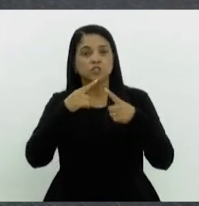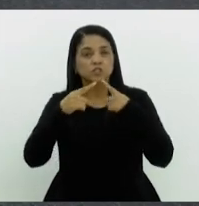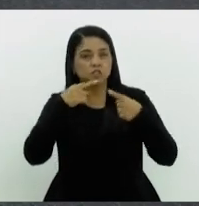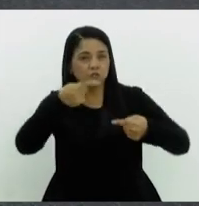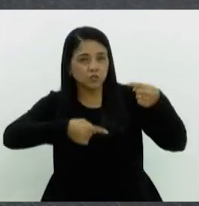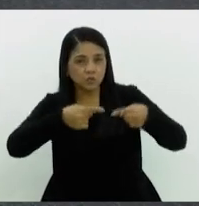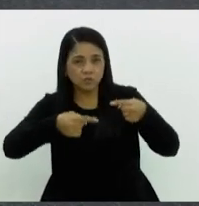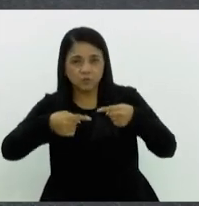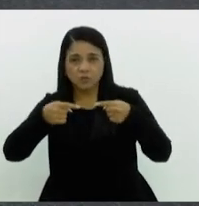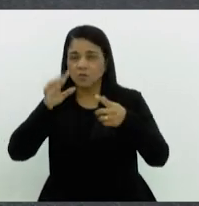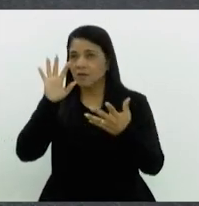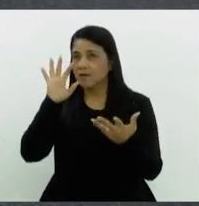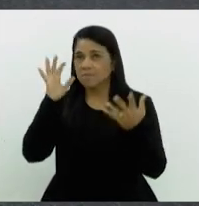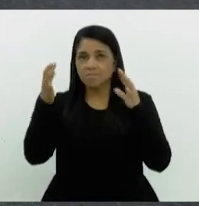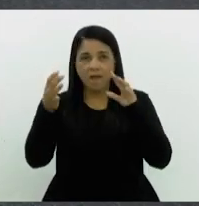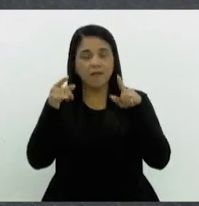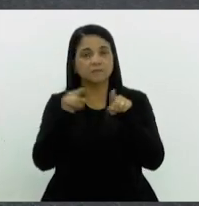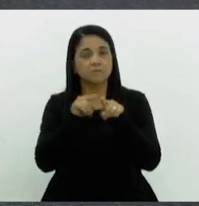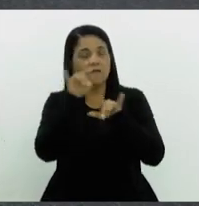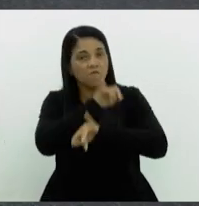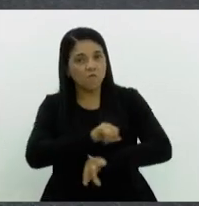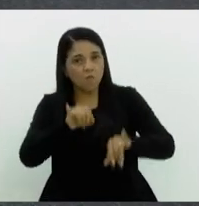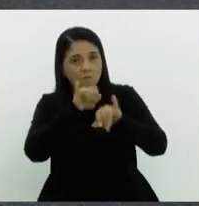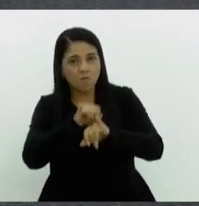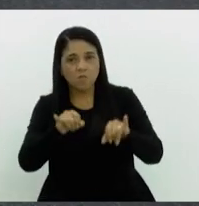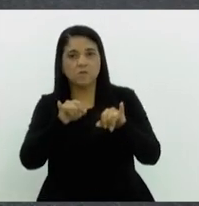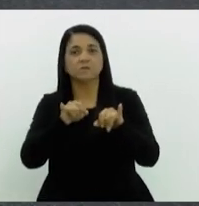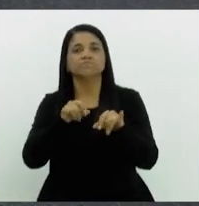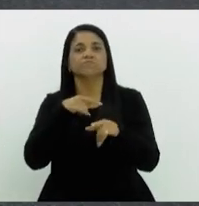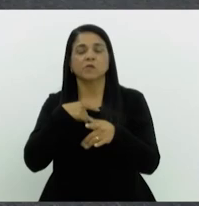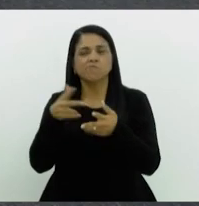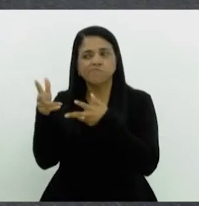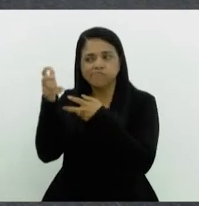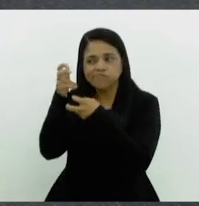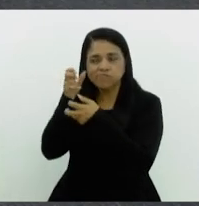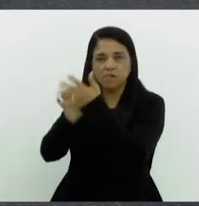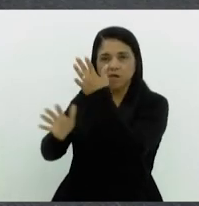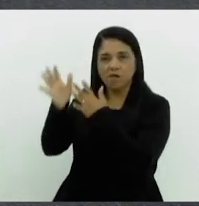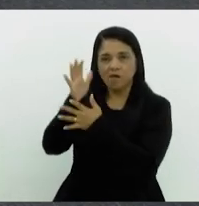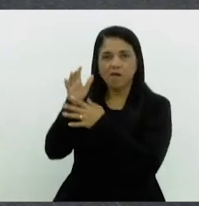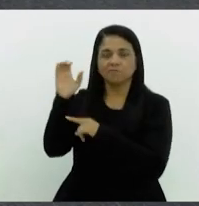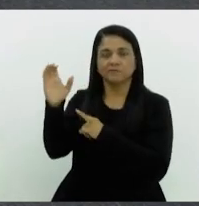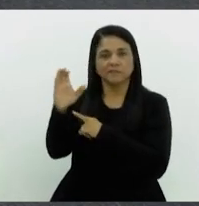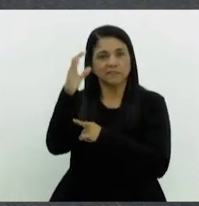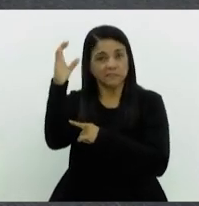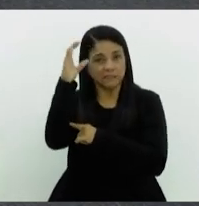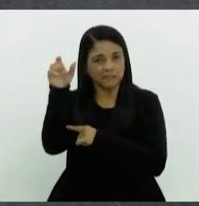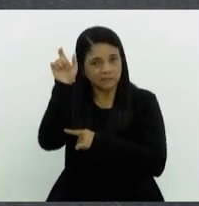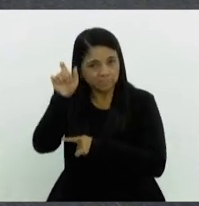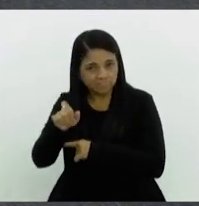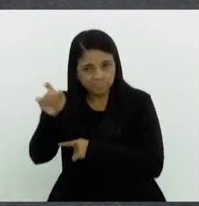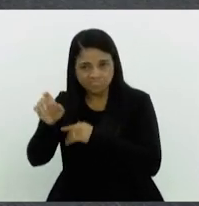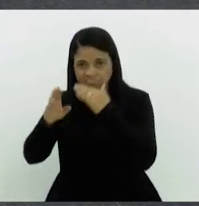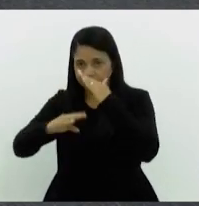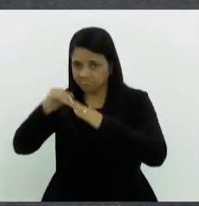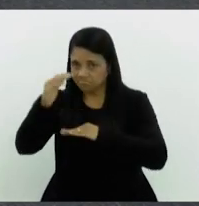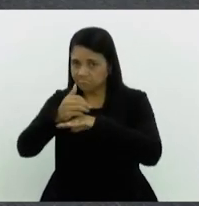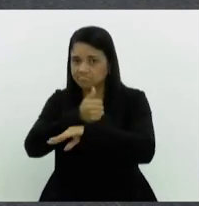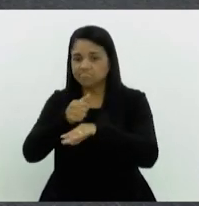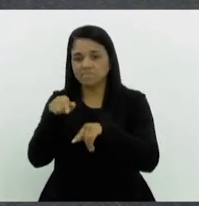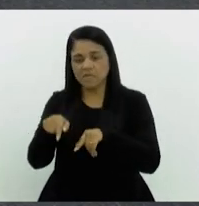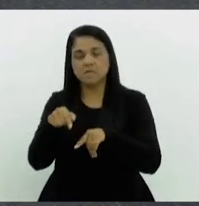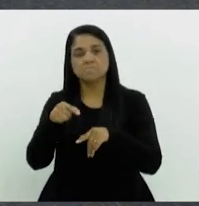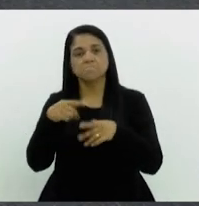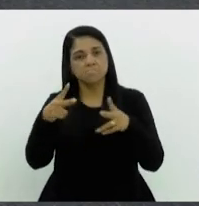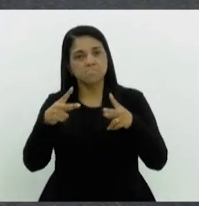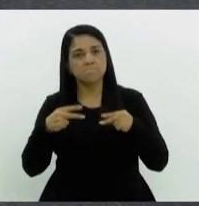também com muita informação, houve sempre muitos cientistas. Então, eu acho que, de qualquer maneira, ele merece